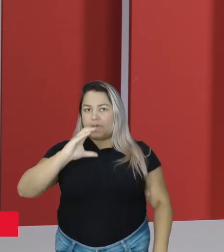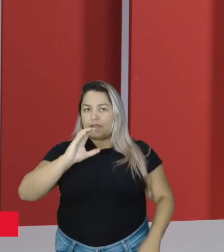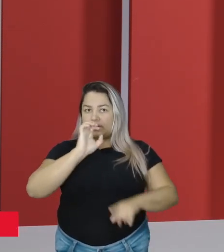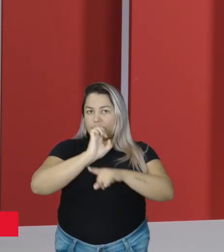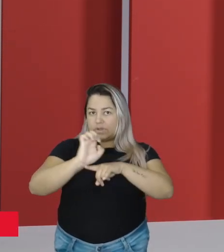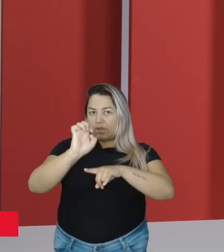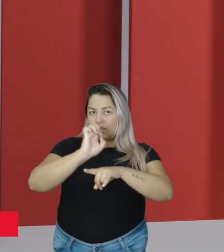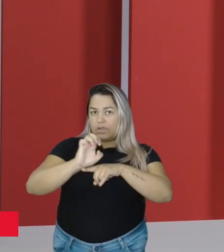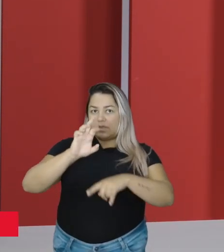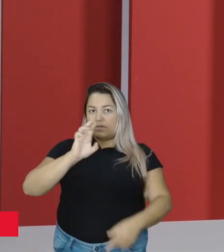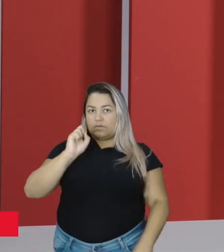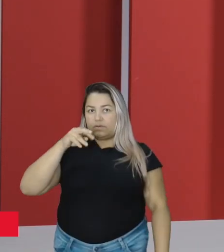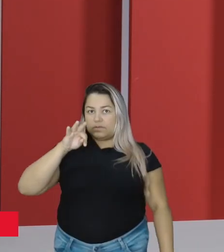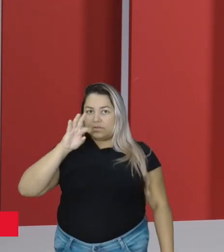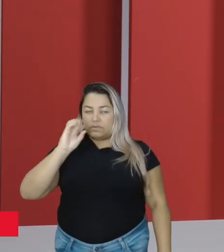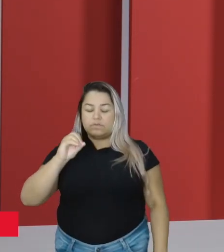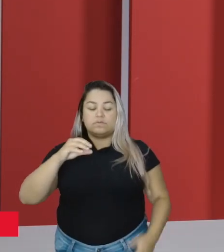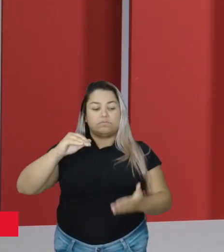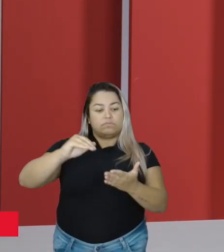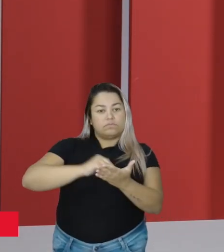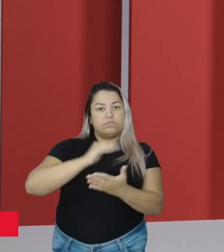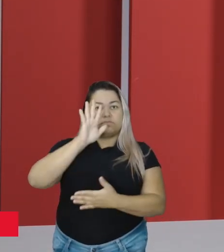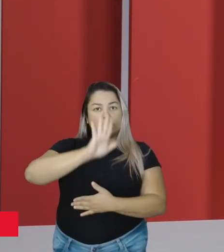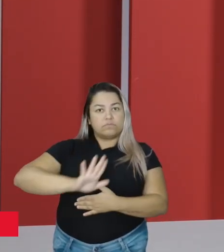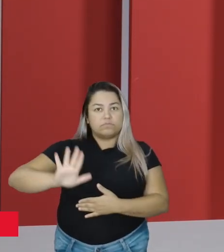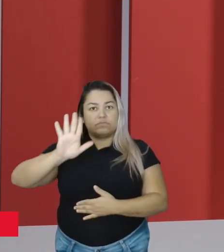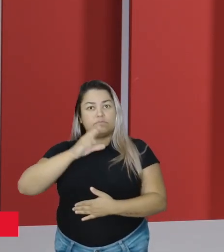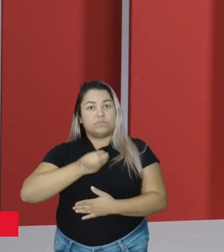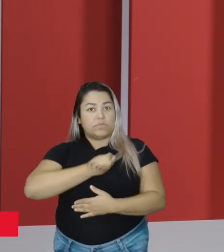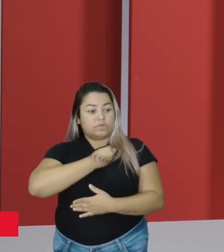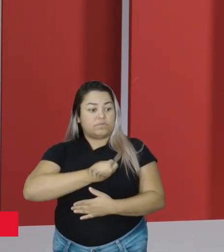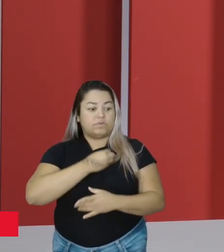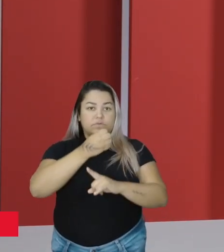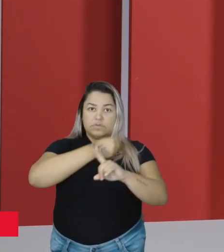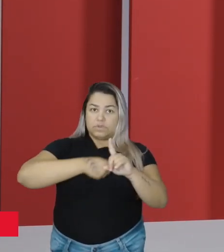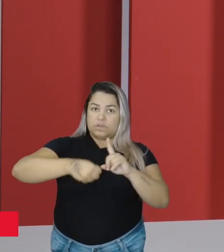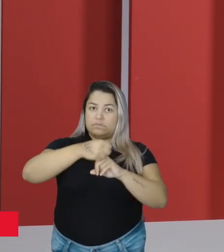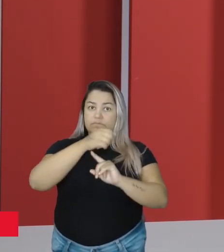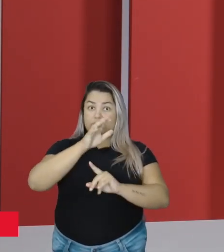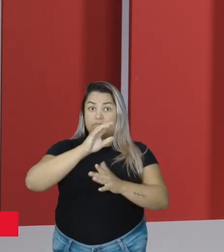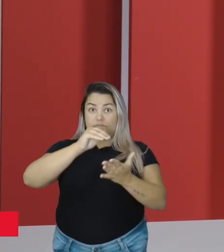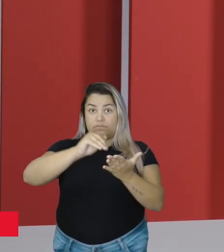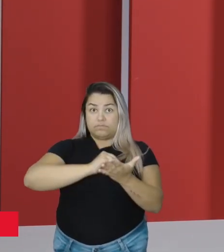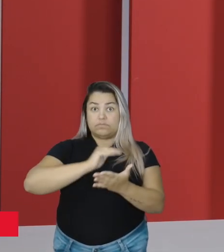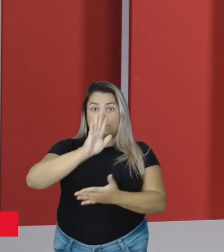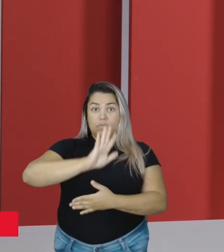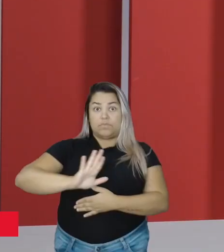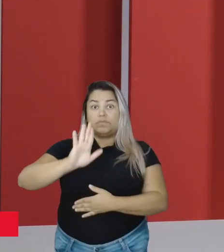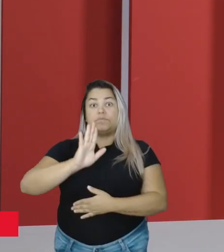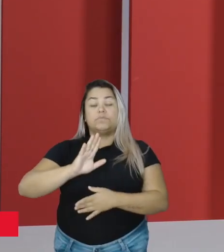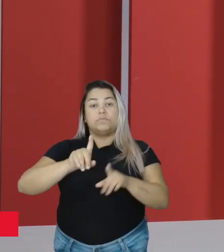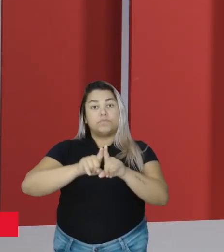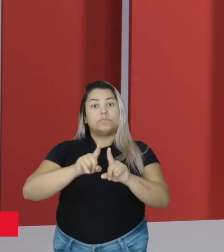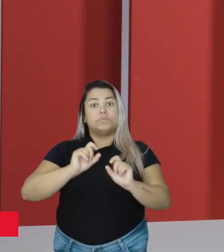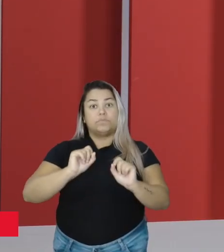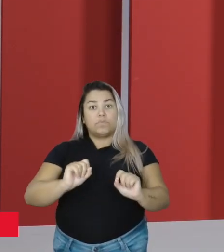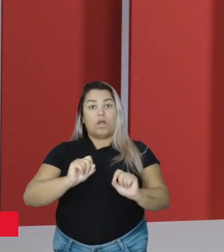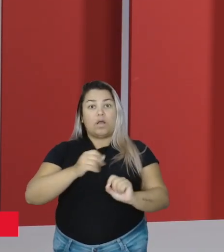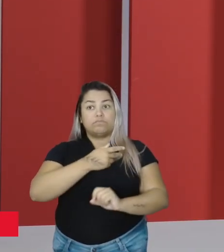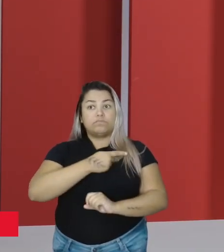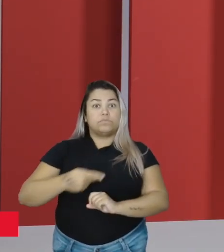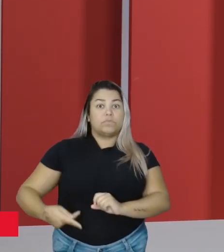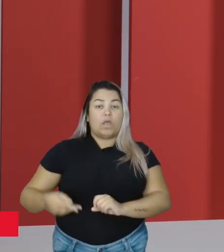estado. O Renato Simões, secretário nacional de participação social da Secretaria-Geral da Presidência da República, vai falar sobre o